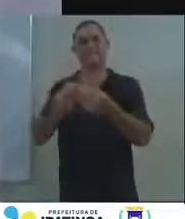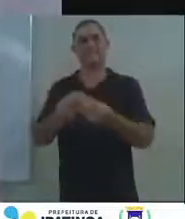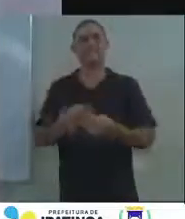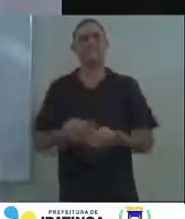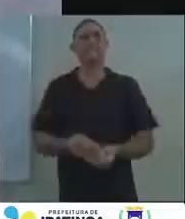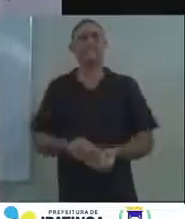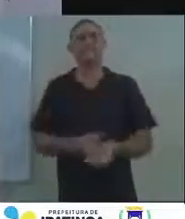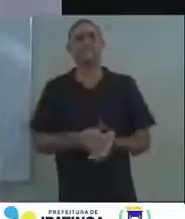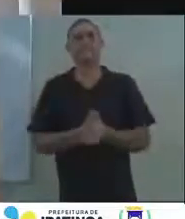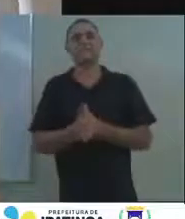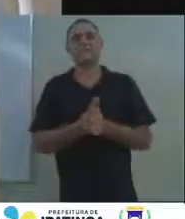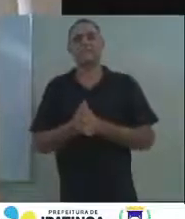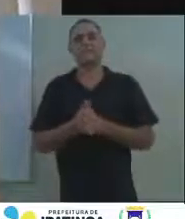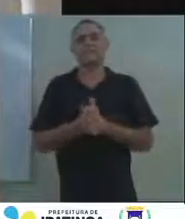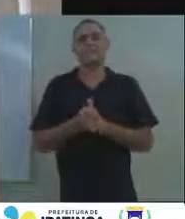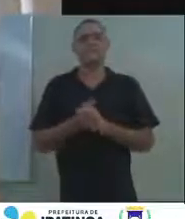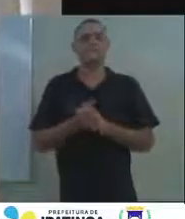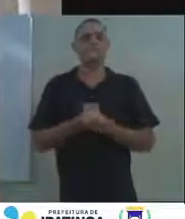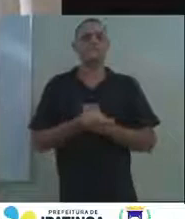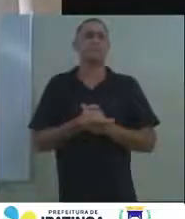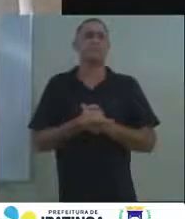Eu não sei se...